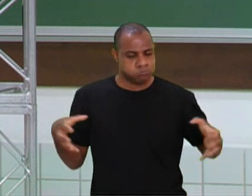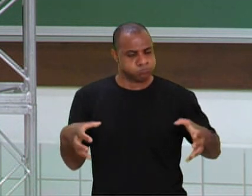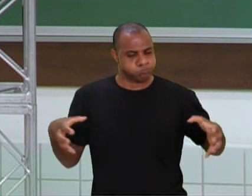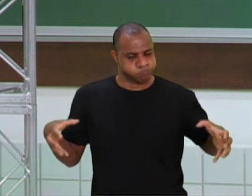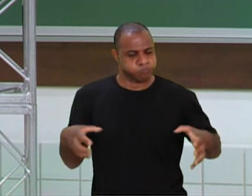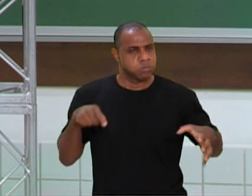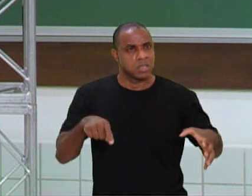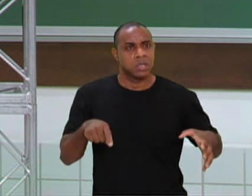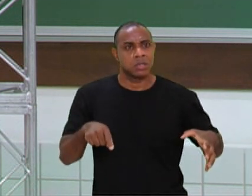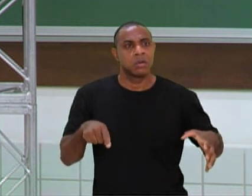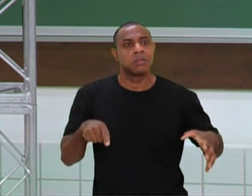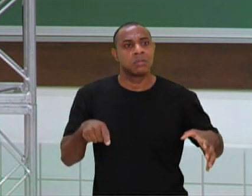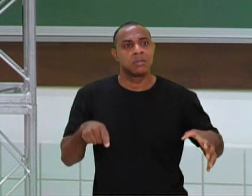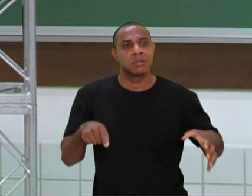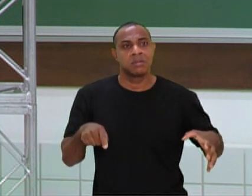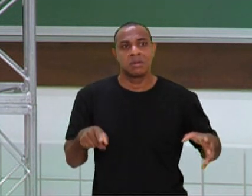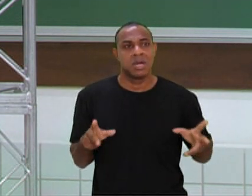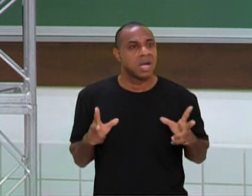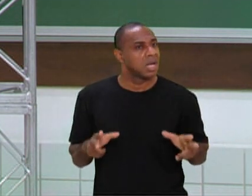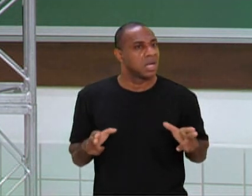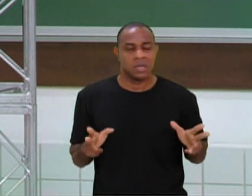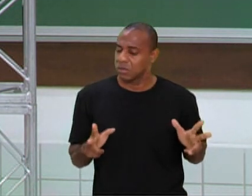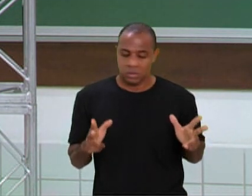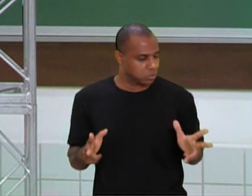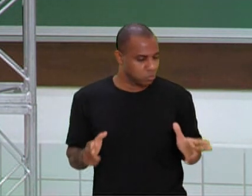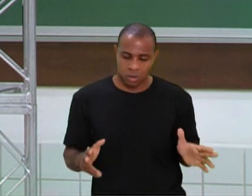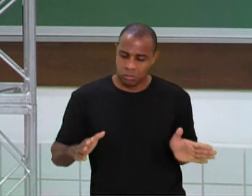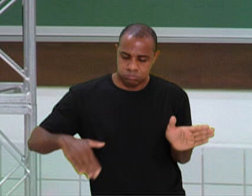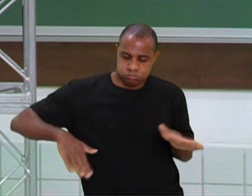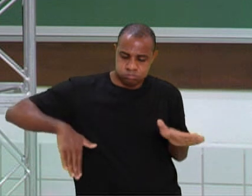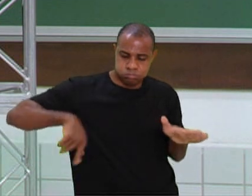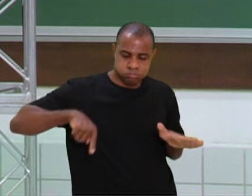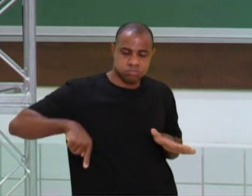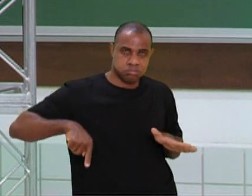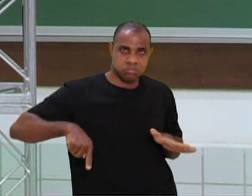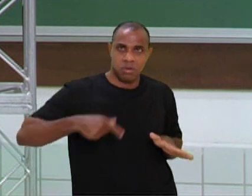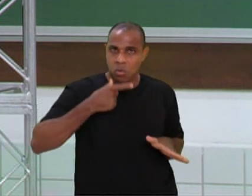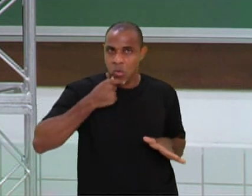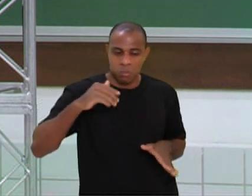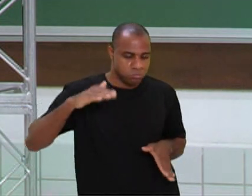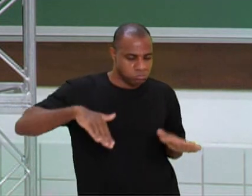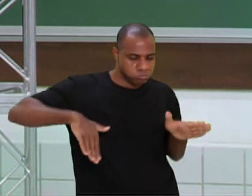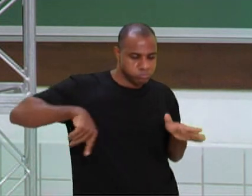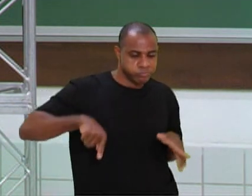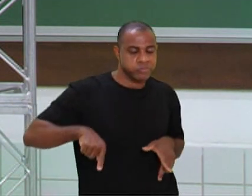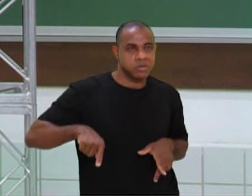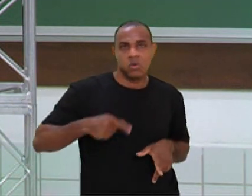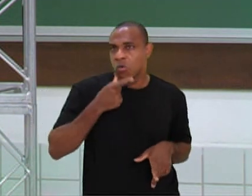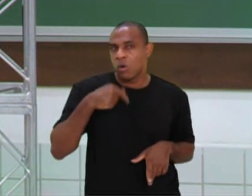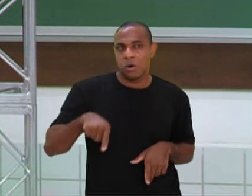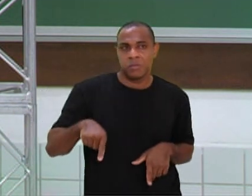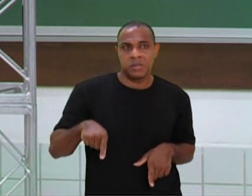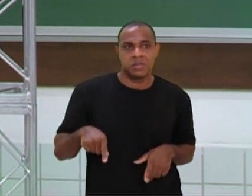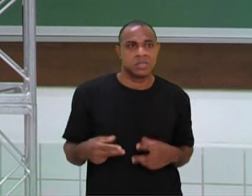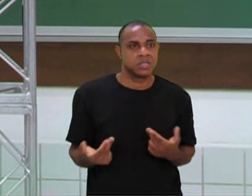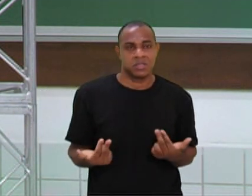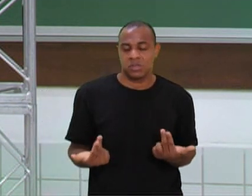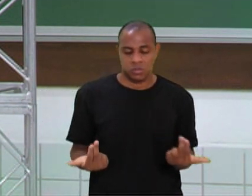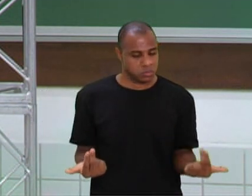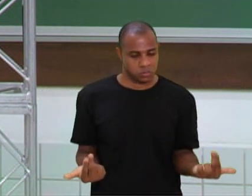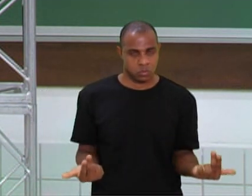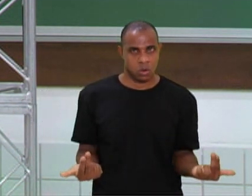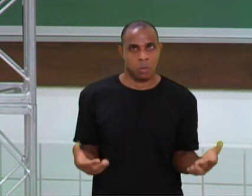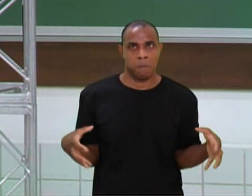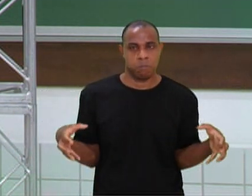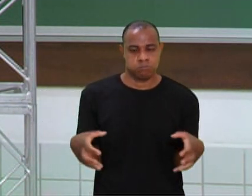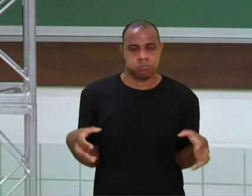no ponto B, vai ser a mesma do mergulhador, certo? Então, como a gente viu lá que a variação de pressão, ela